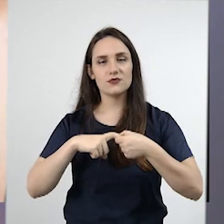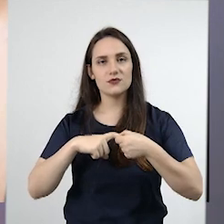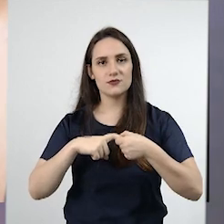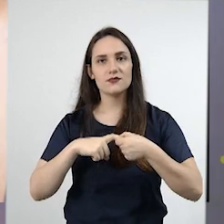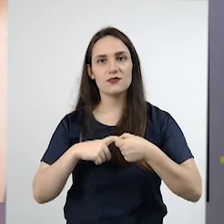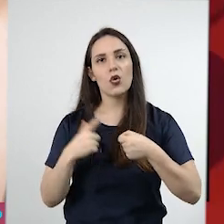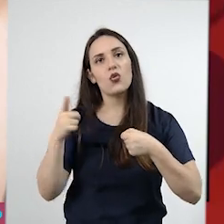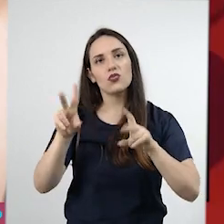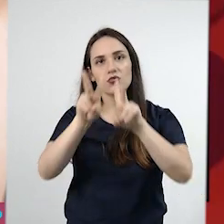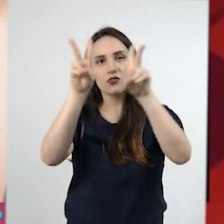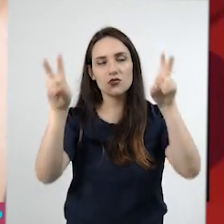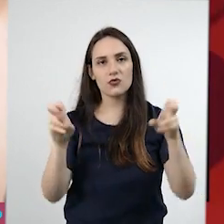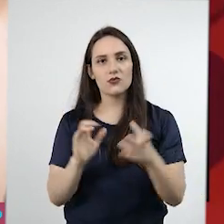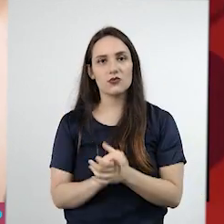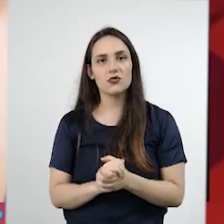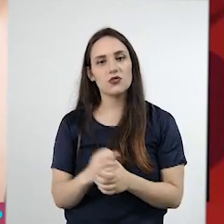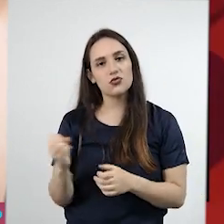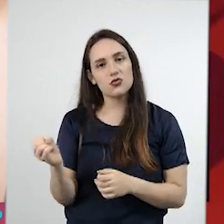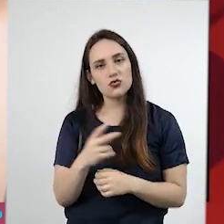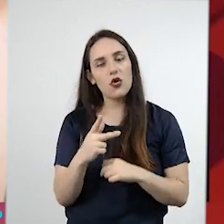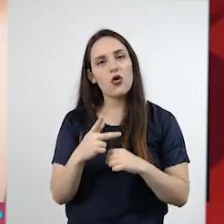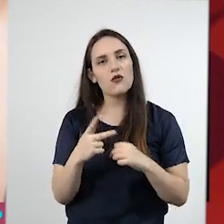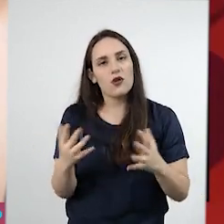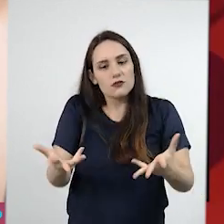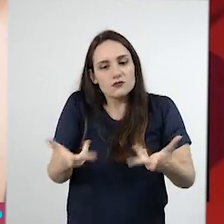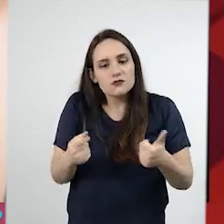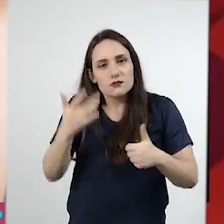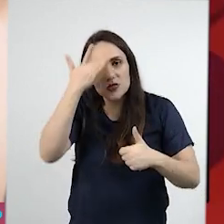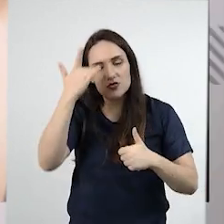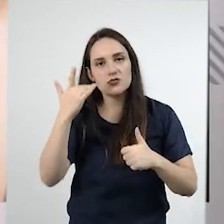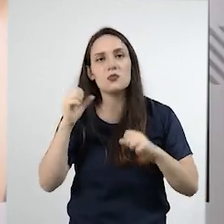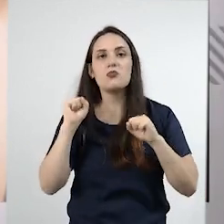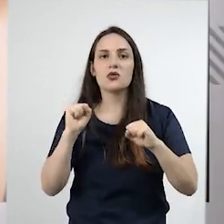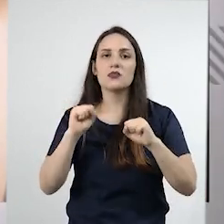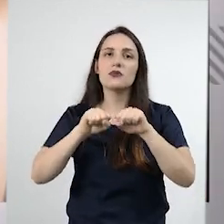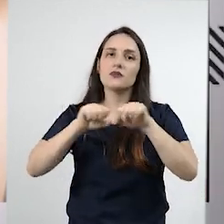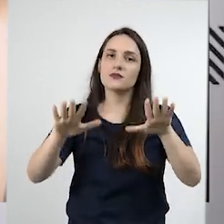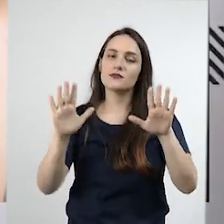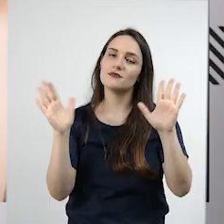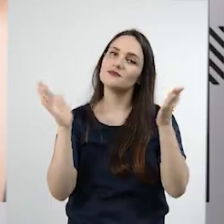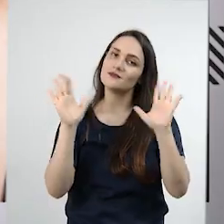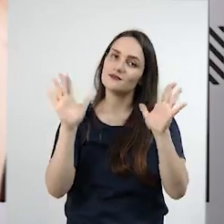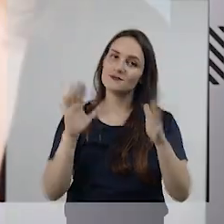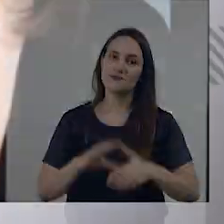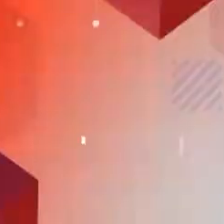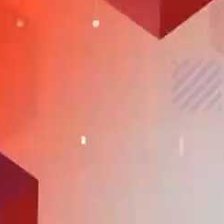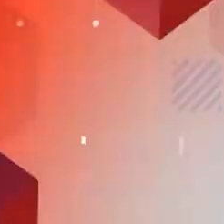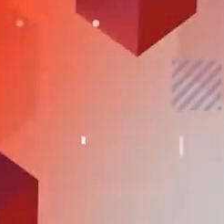tema e um novo especialista. Não deixe de compartilhar o nosso link e até a próxima. Tchau, tchau.